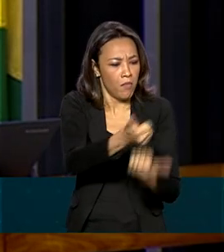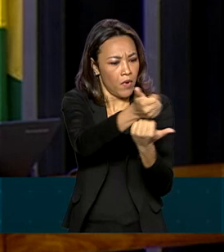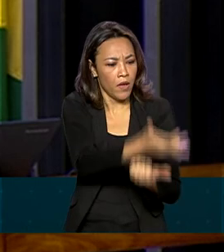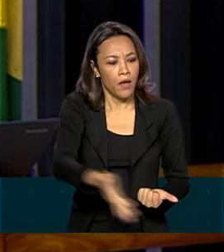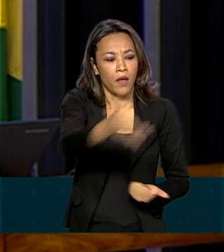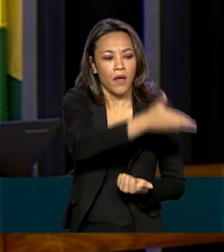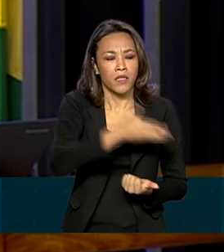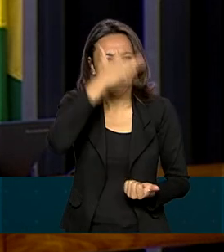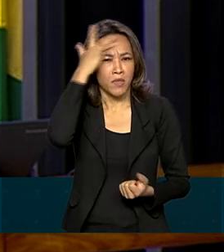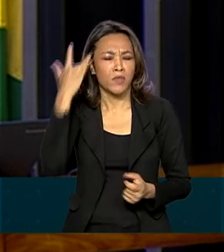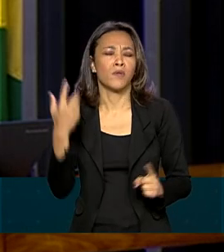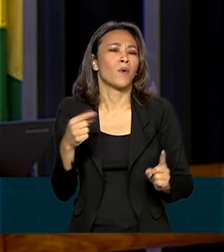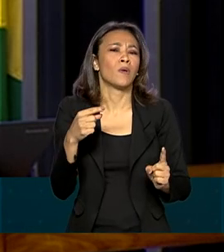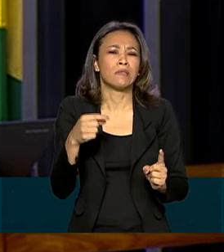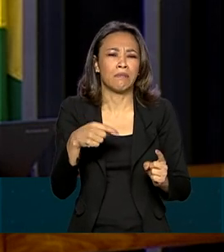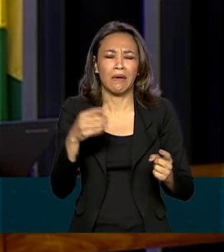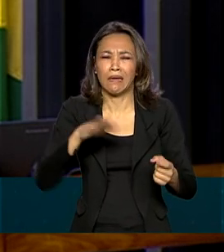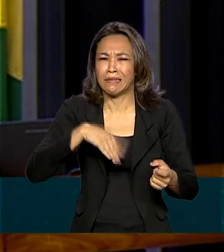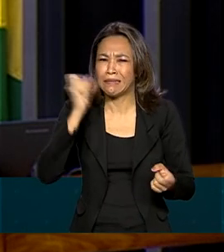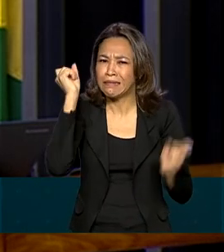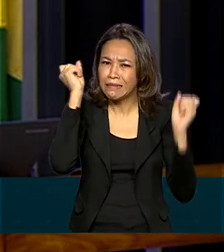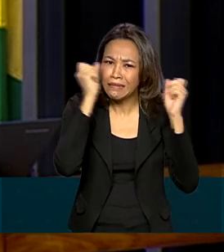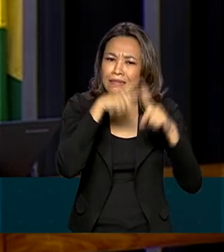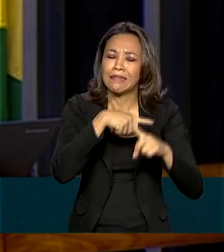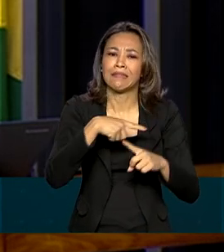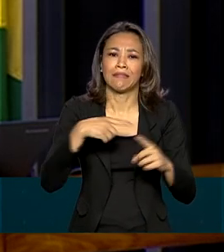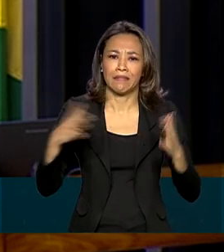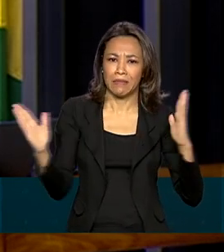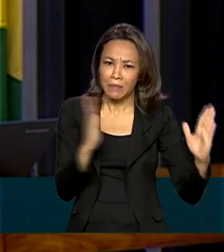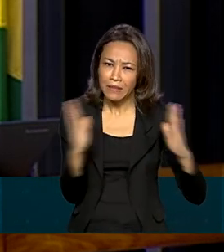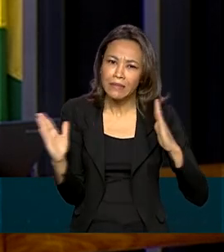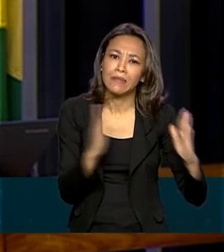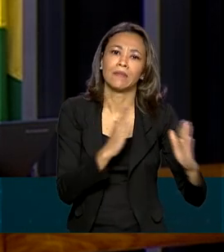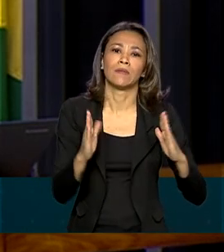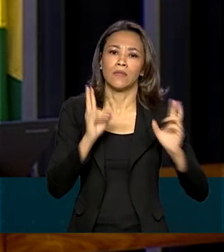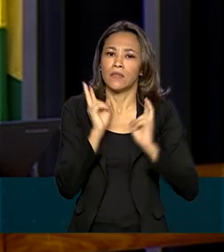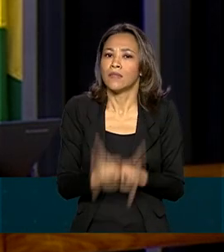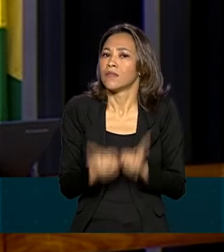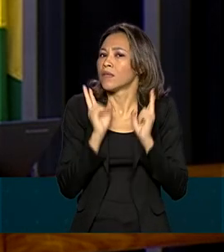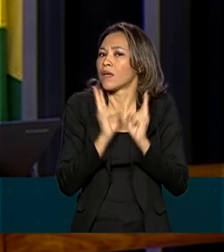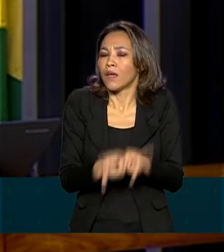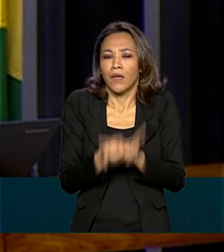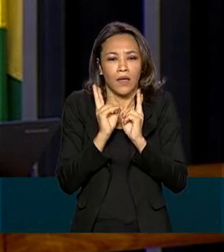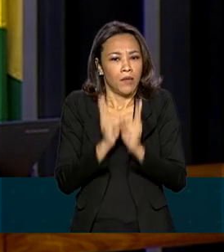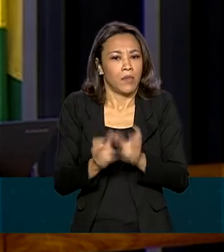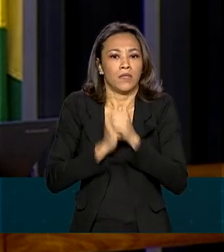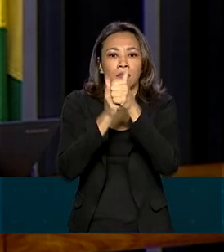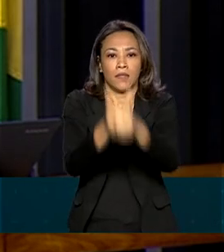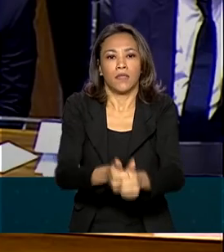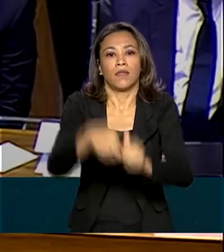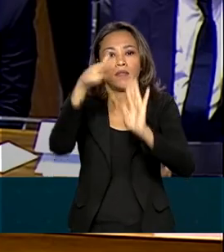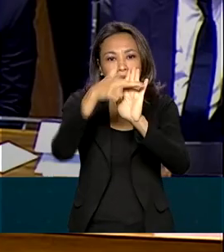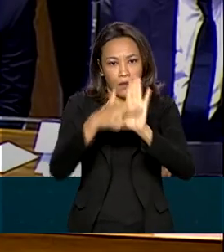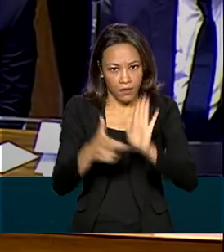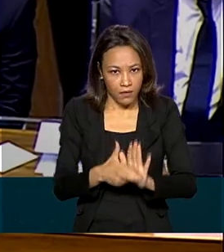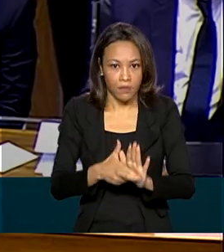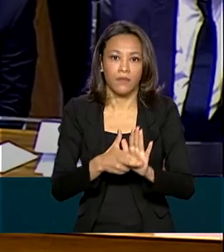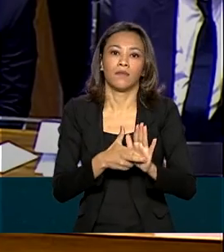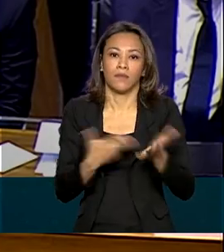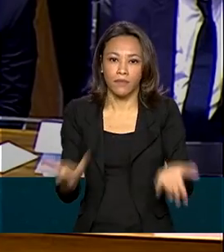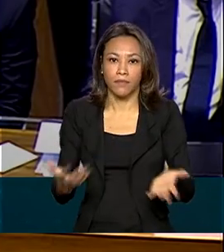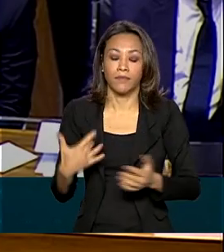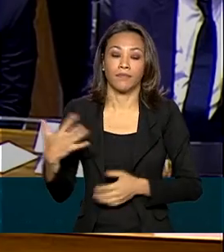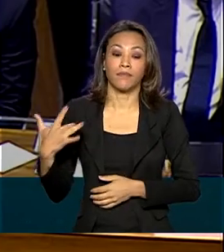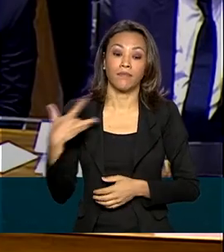vulneráveis neste momento mais dramático sempre obedecendo os mais rigorosos padrões sanitários o